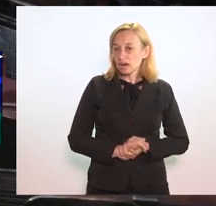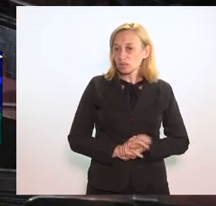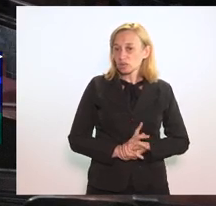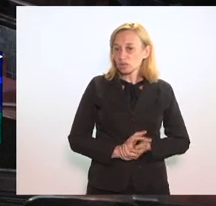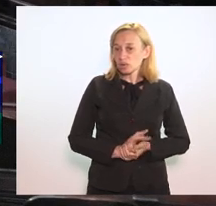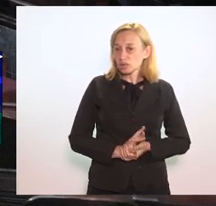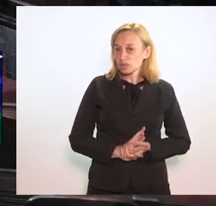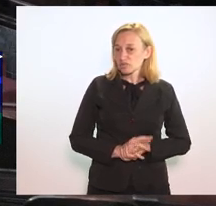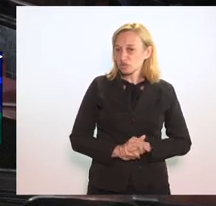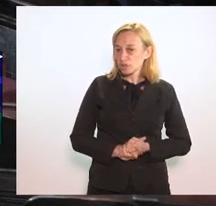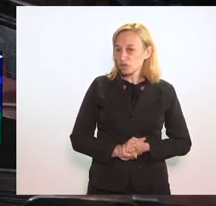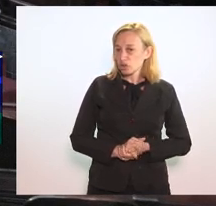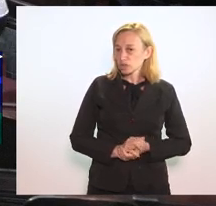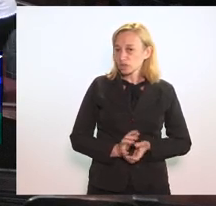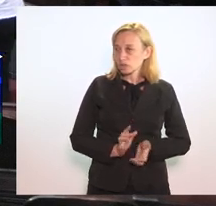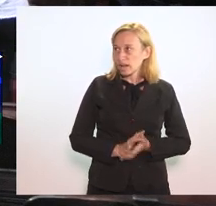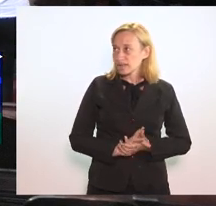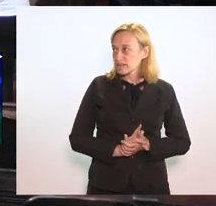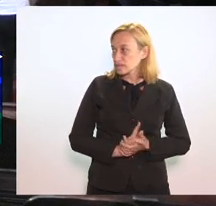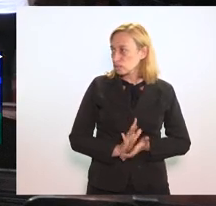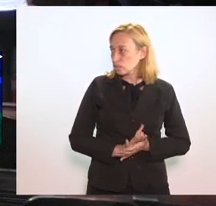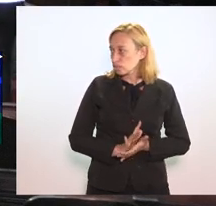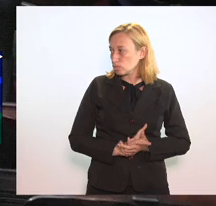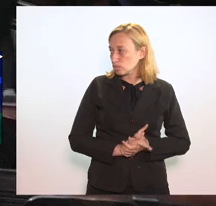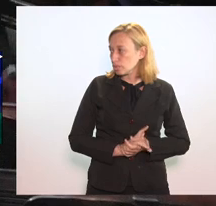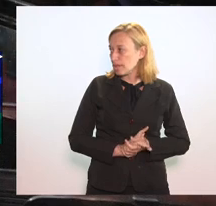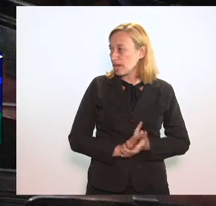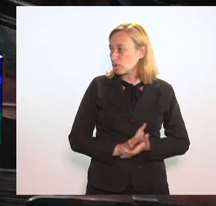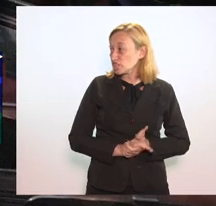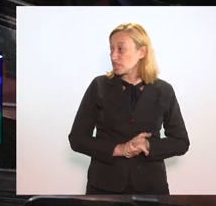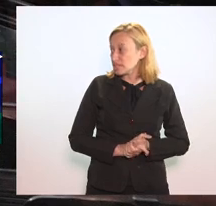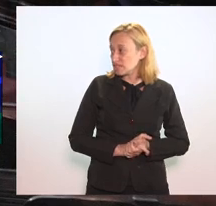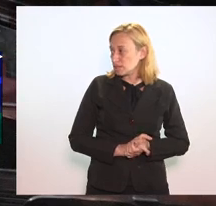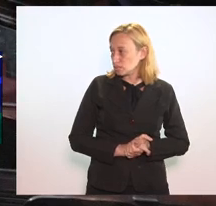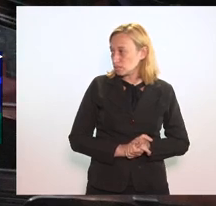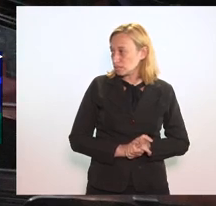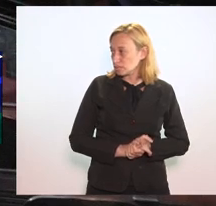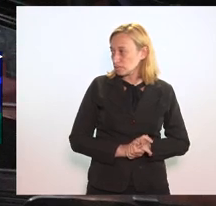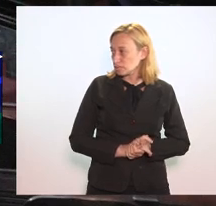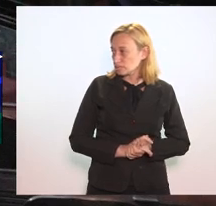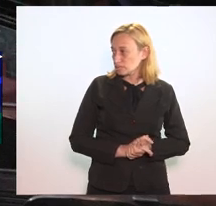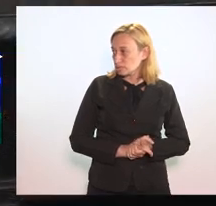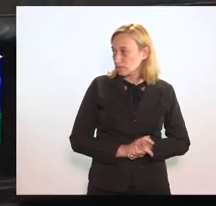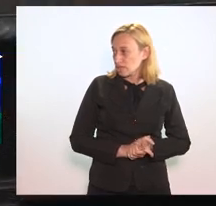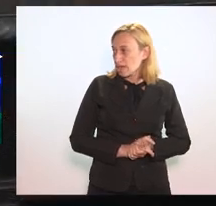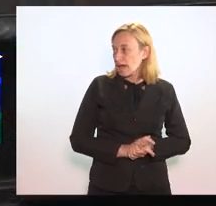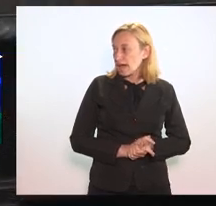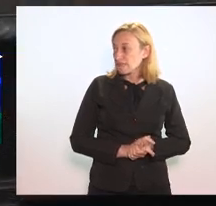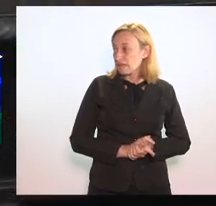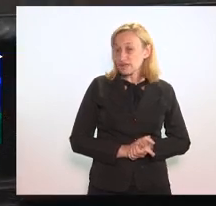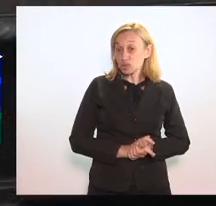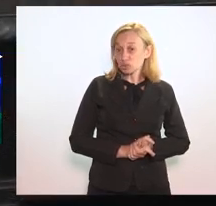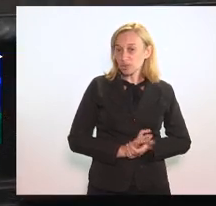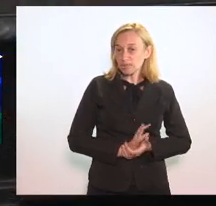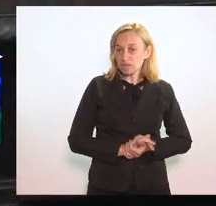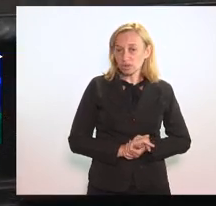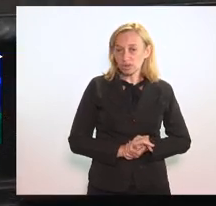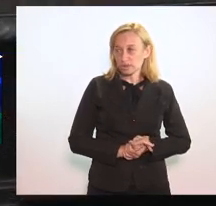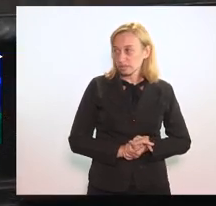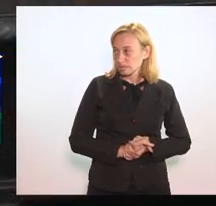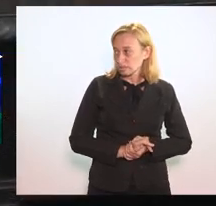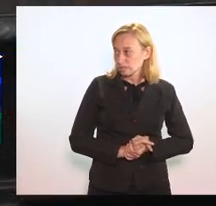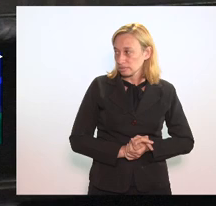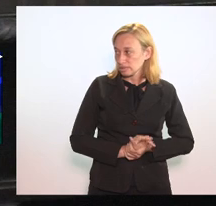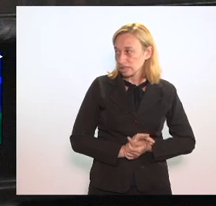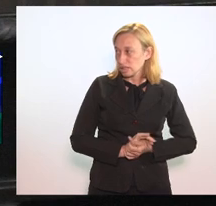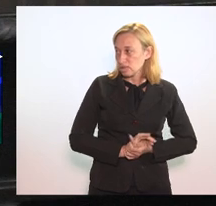E aí Oi boa tarde a todas e todos me parece